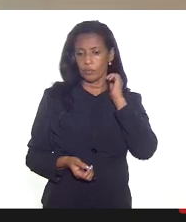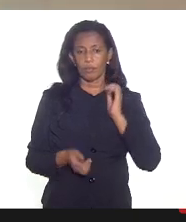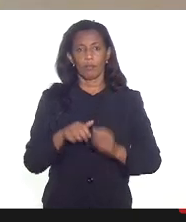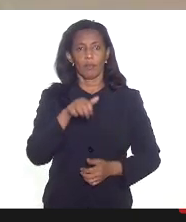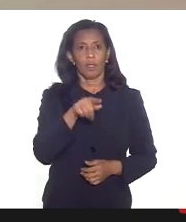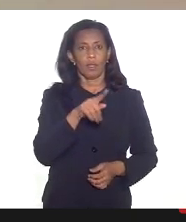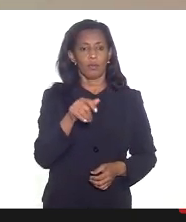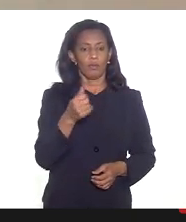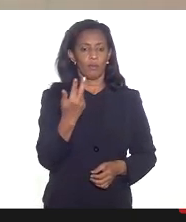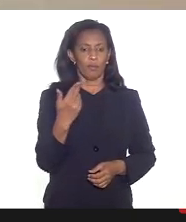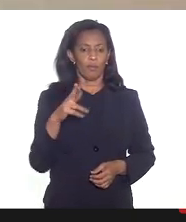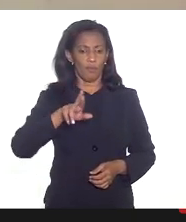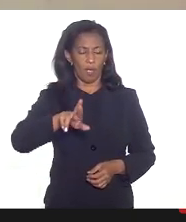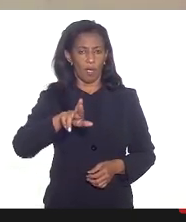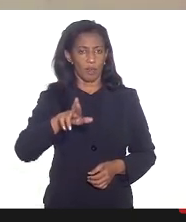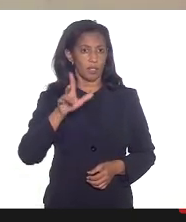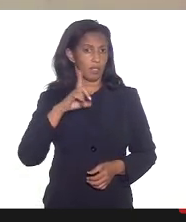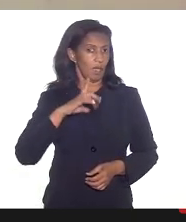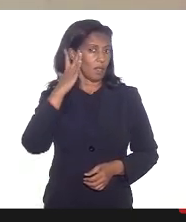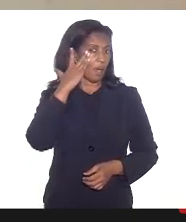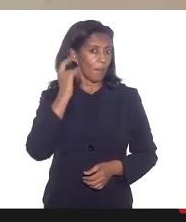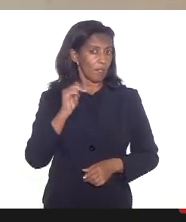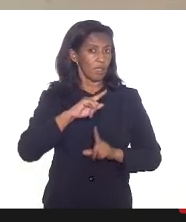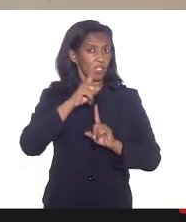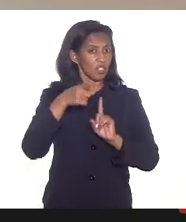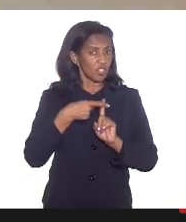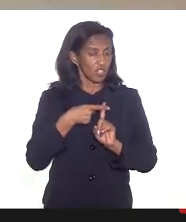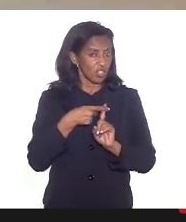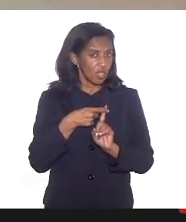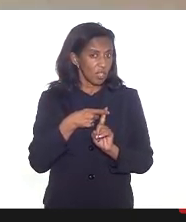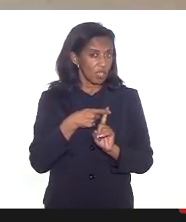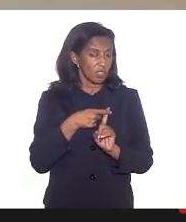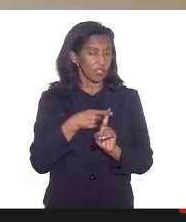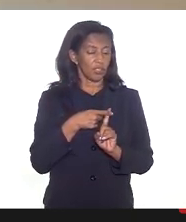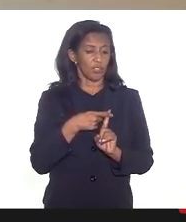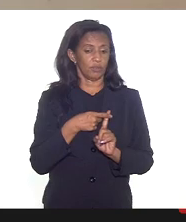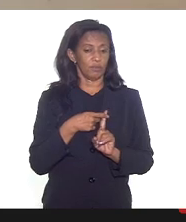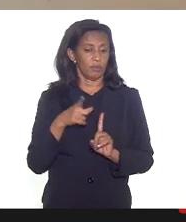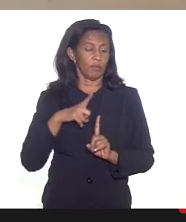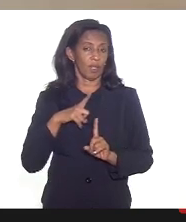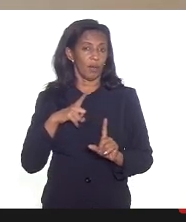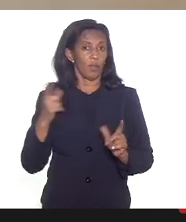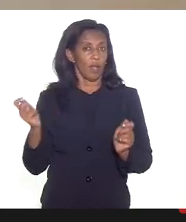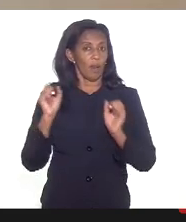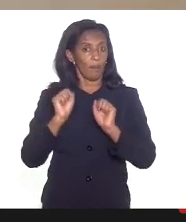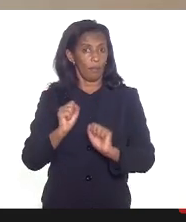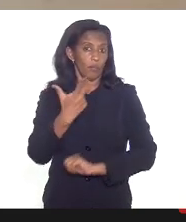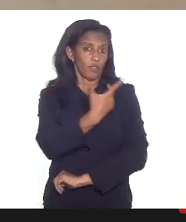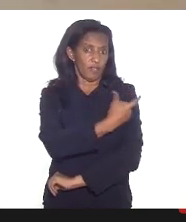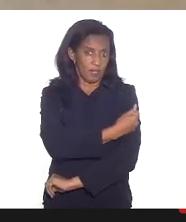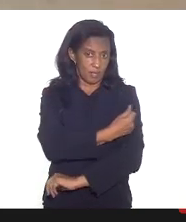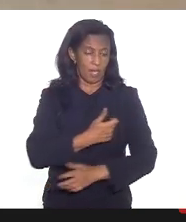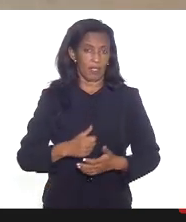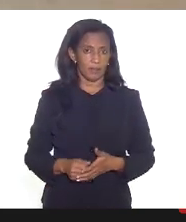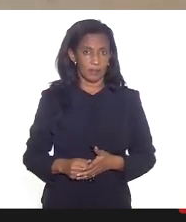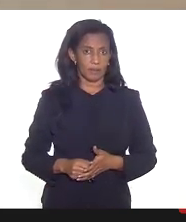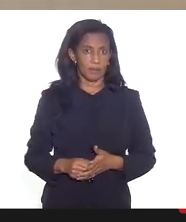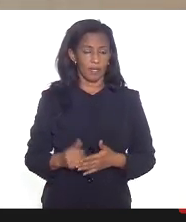faz Elas serão entregues amanhã e a gestante Elas têm prioridade então assim Elas serão vacinadas